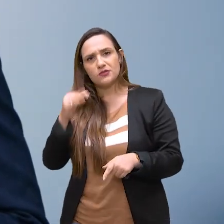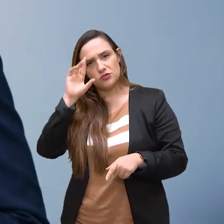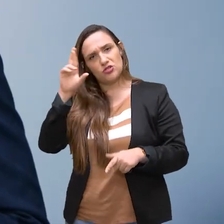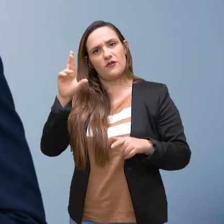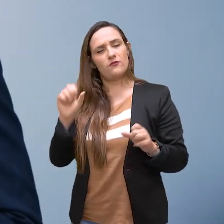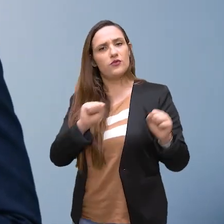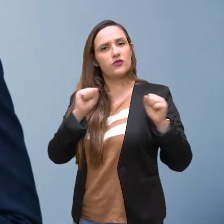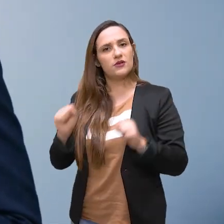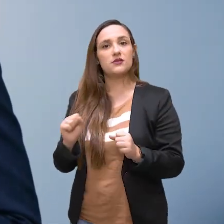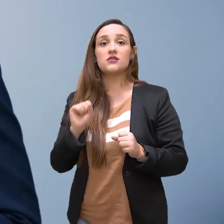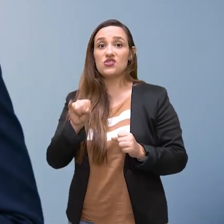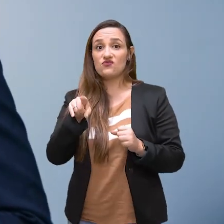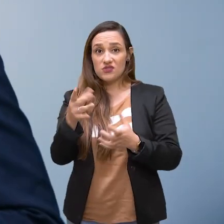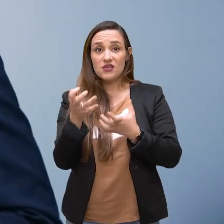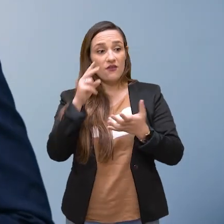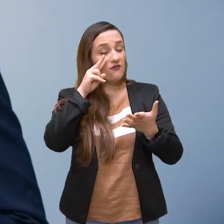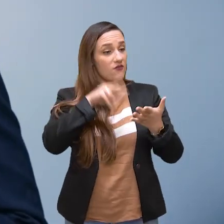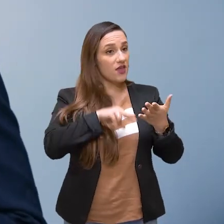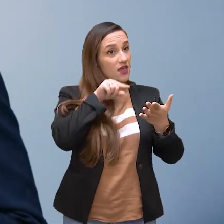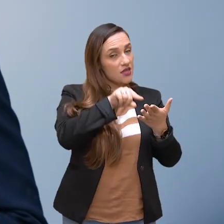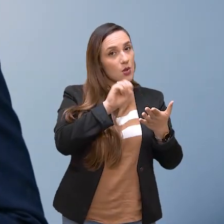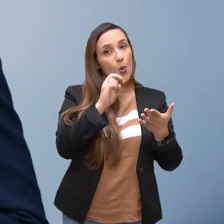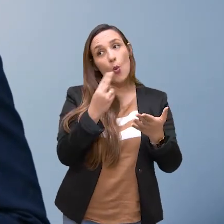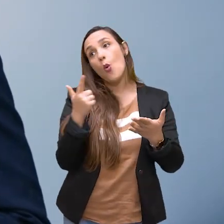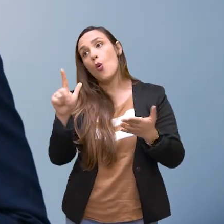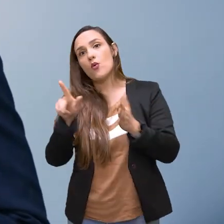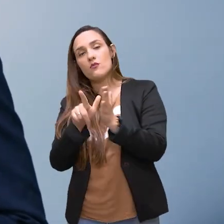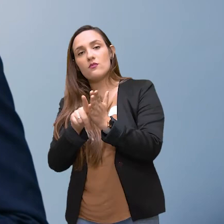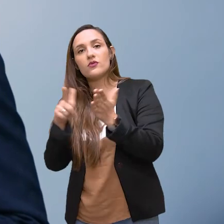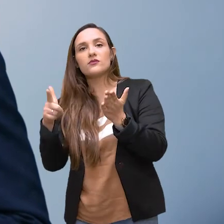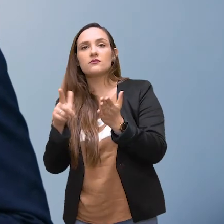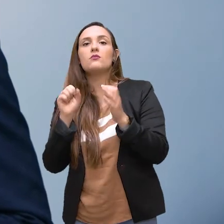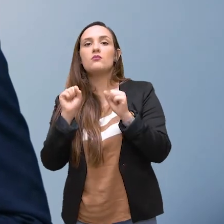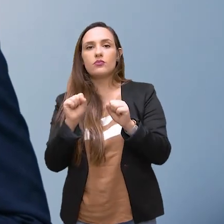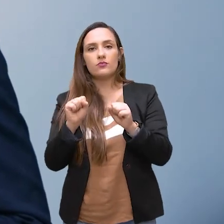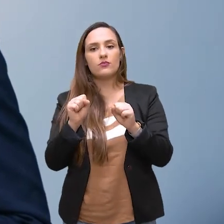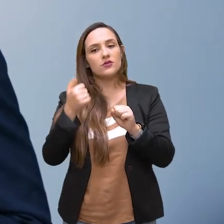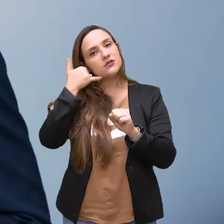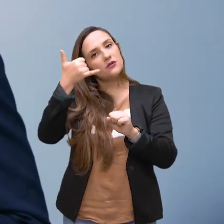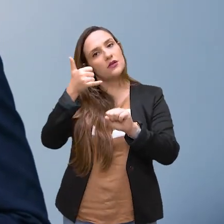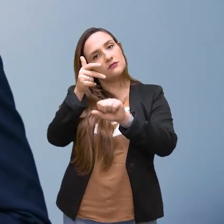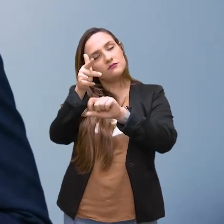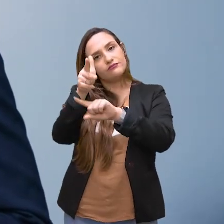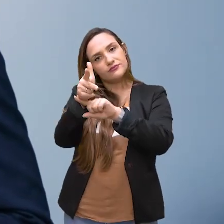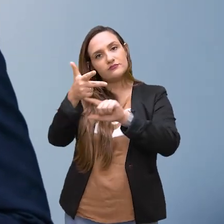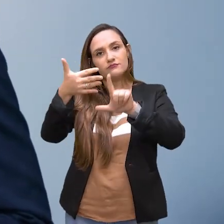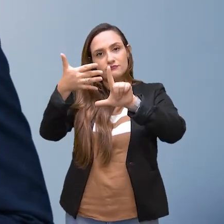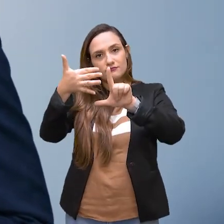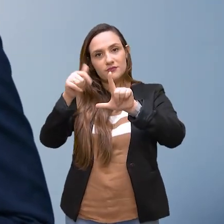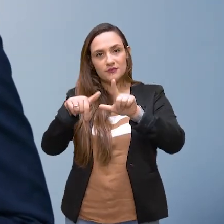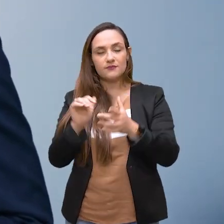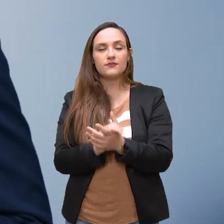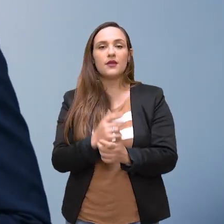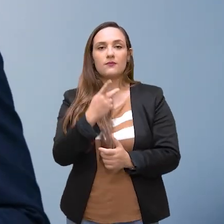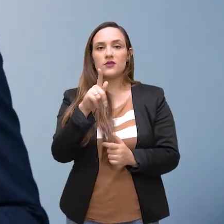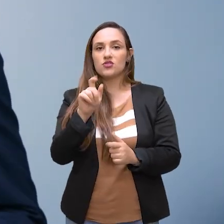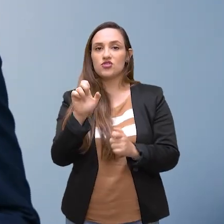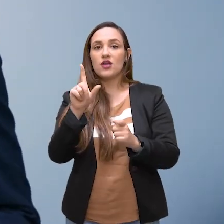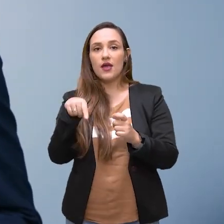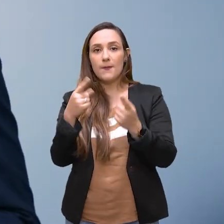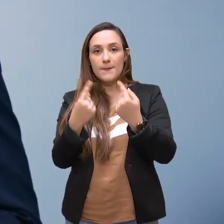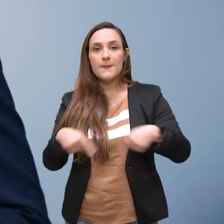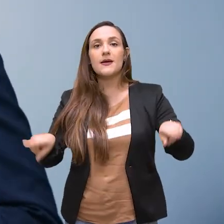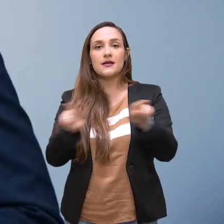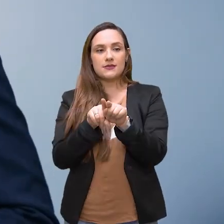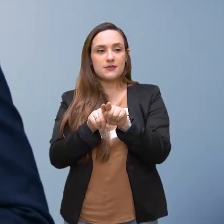autoridade. Agora, para assistir esse e outros programas, ponte a câmera do seu celular para o QR Code na tela. O PGE em Ação é uma